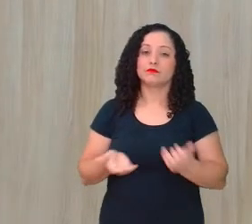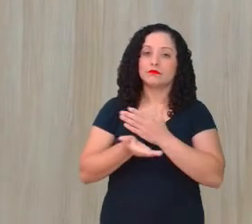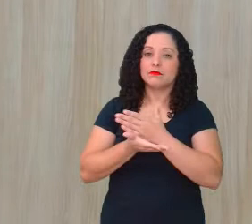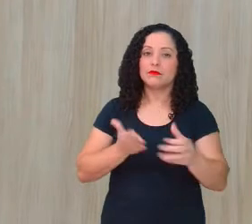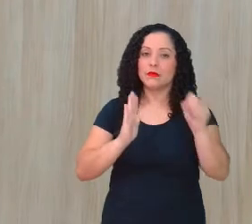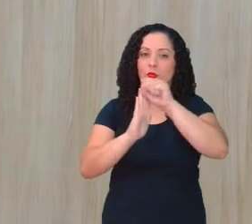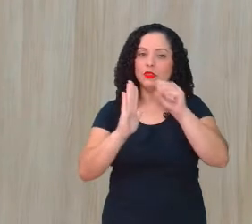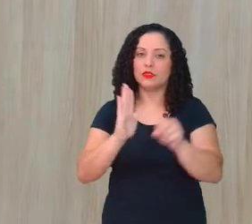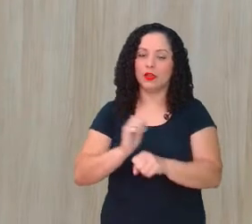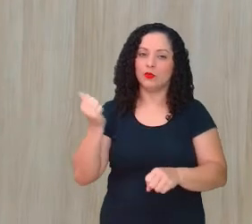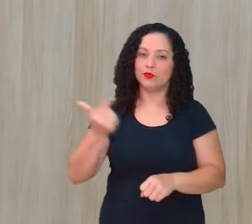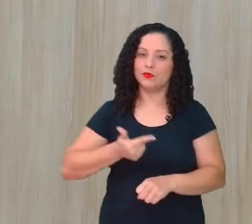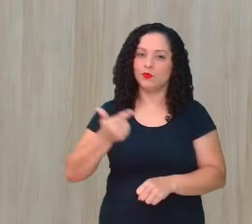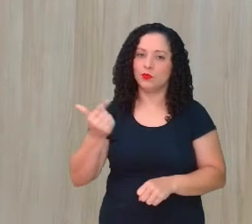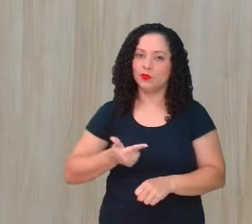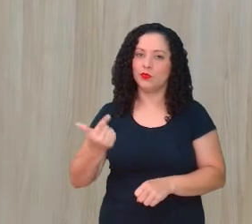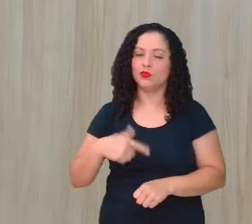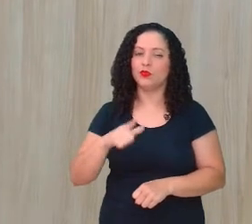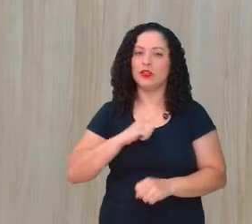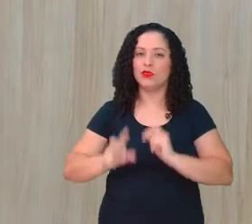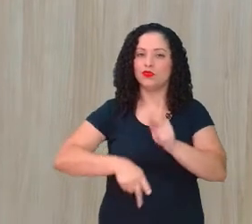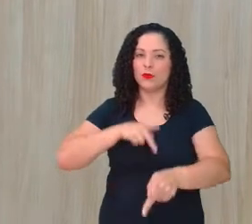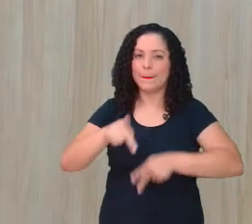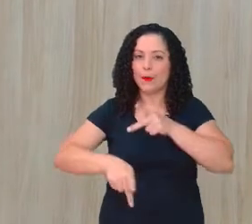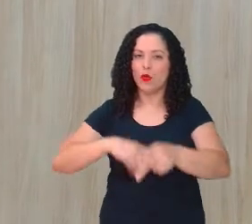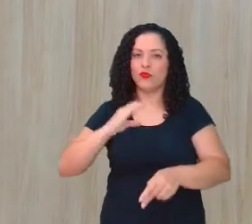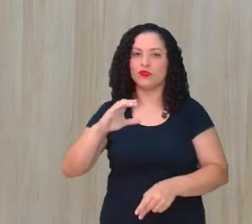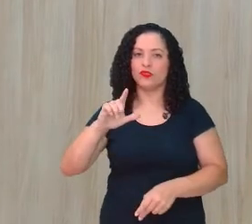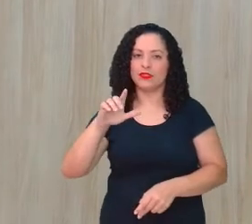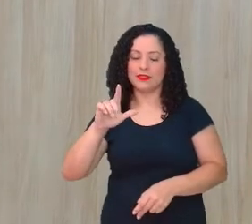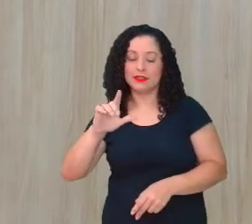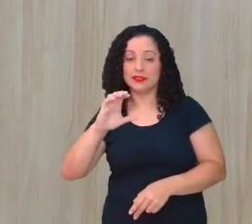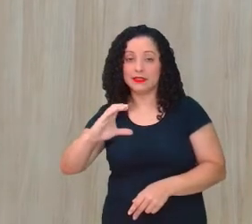a cristianização dos povos celtas, né? Surge a igreja cristã na